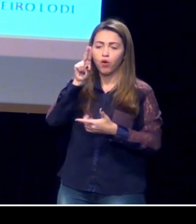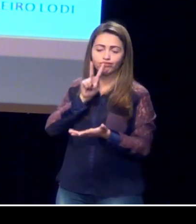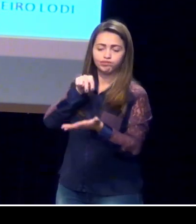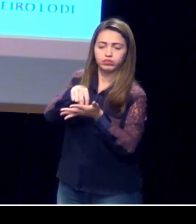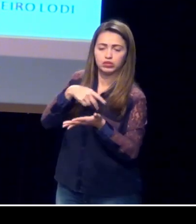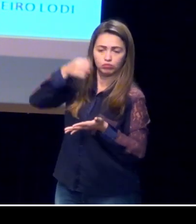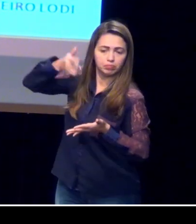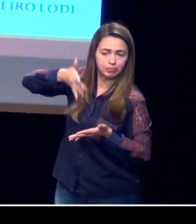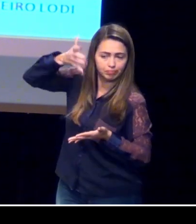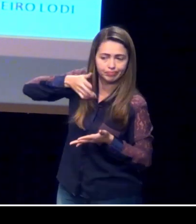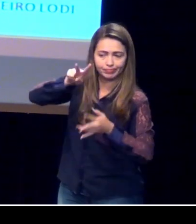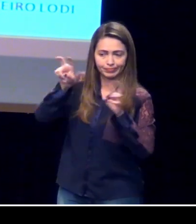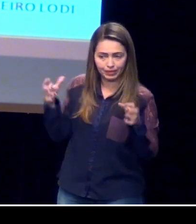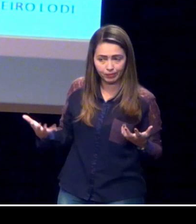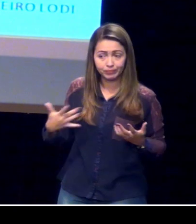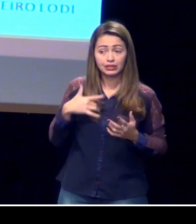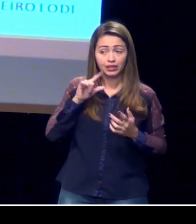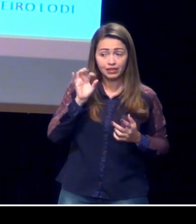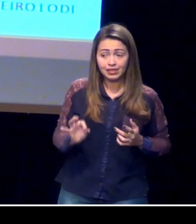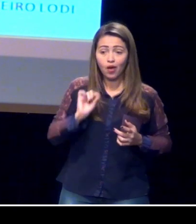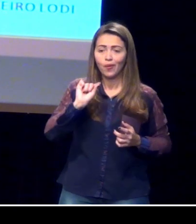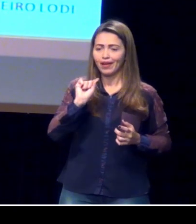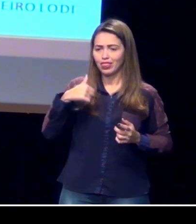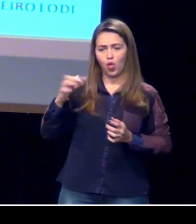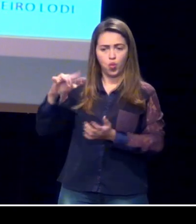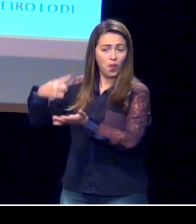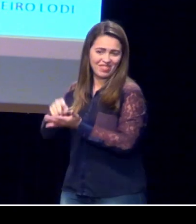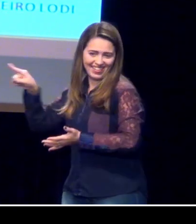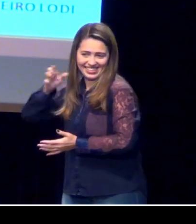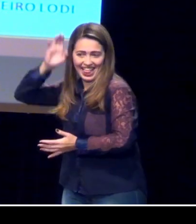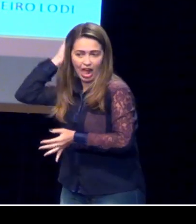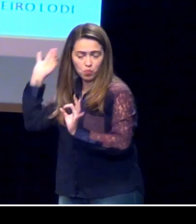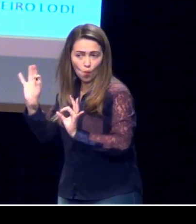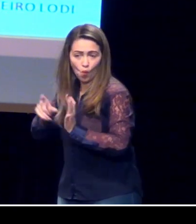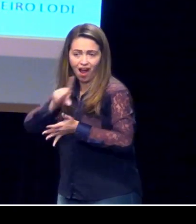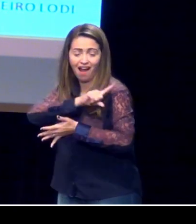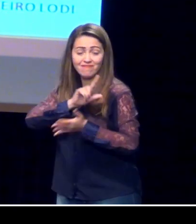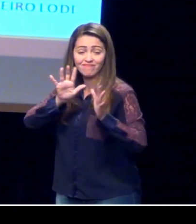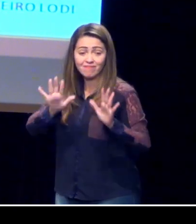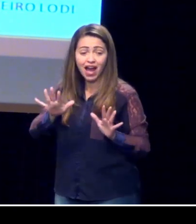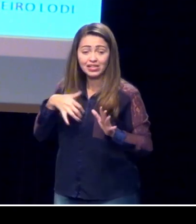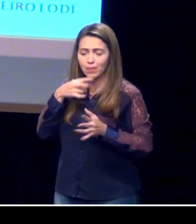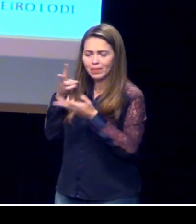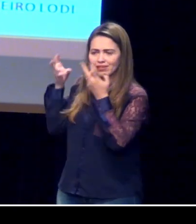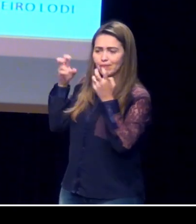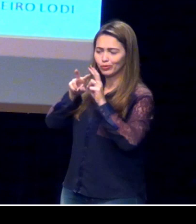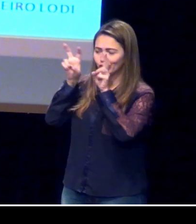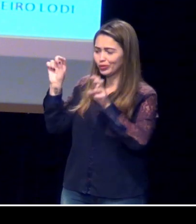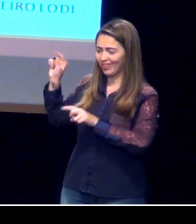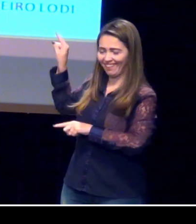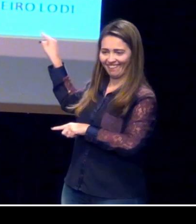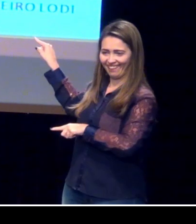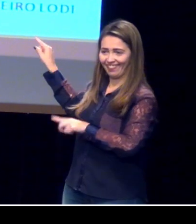essa temática? E juro que eu não combinei com a Celeste, mas veja o título que eu